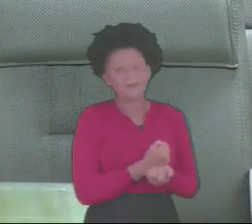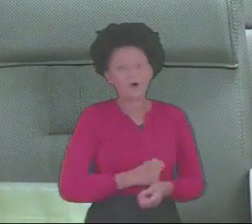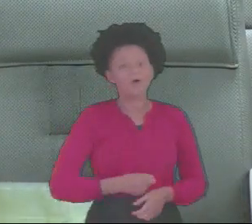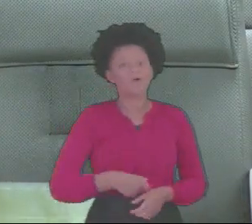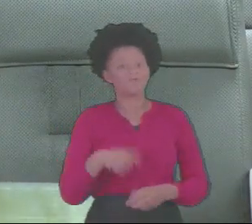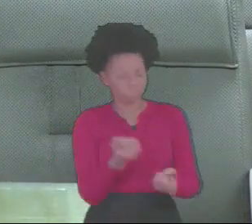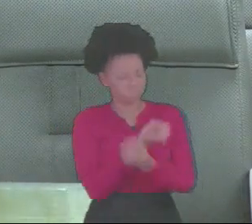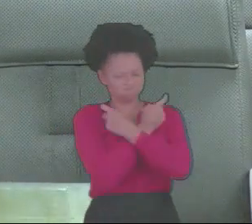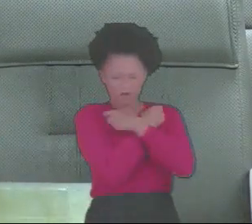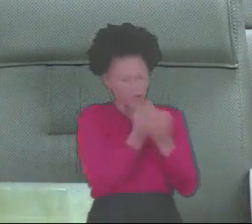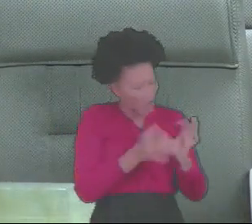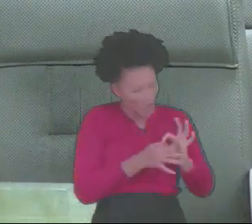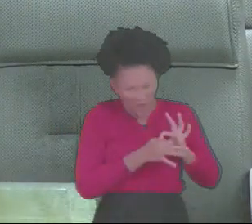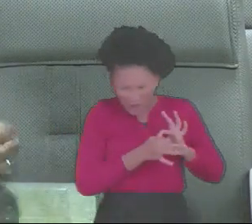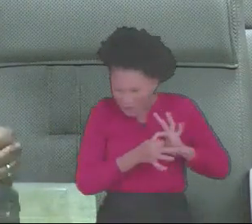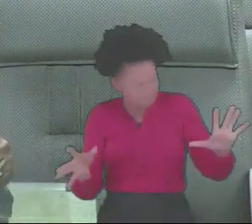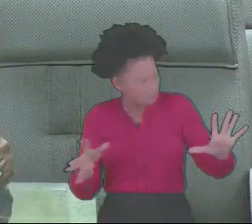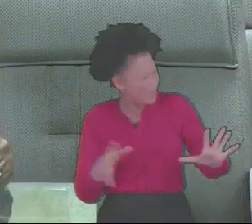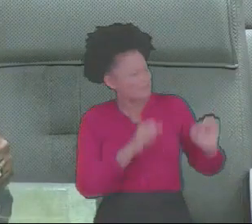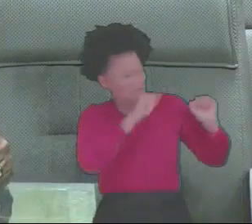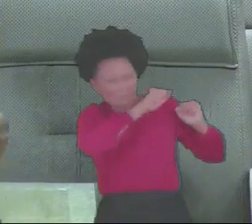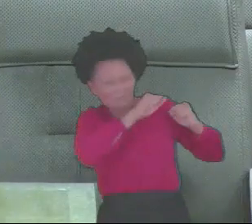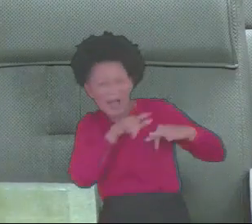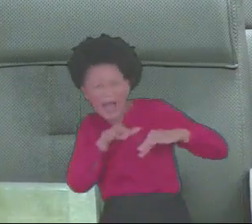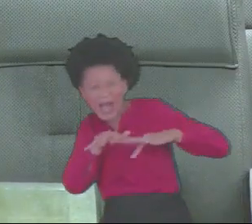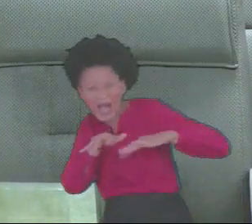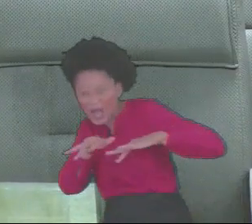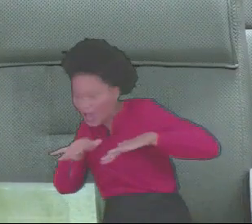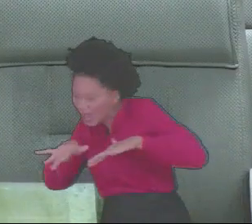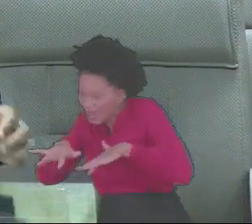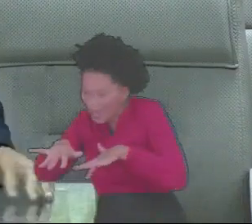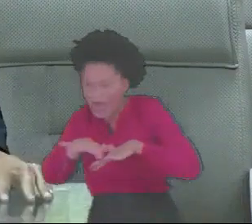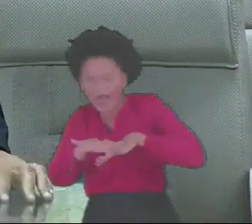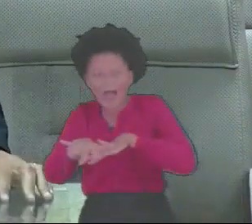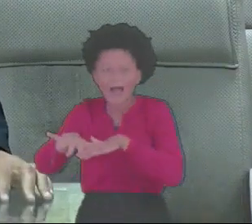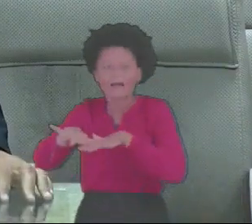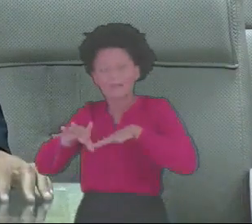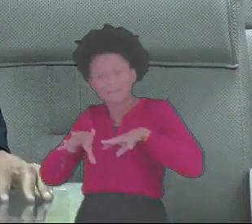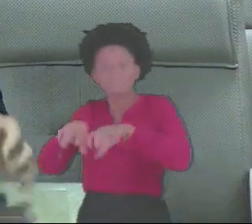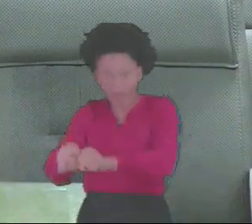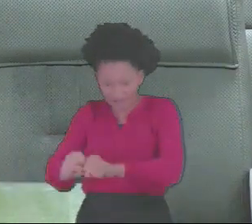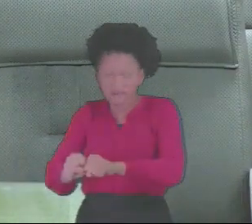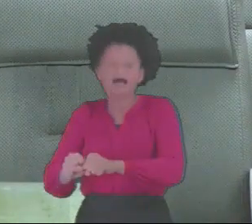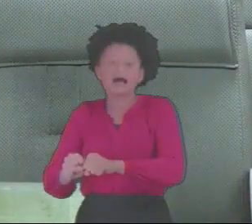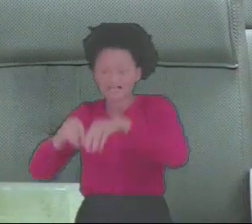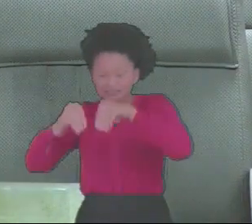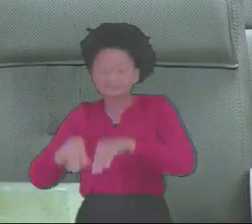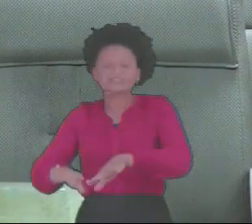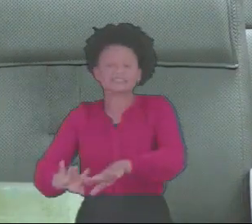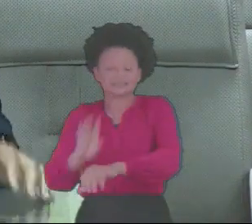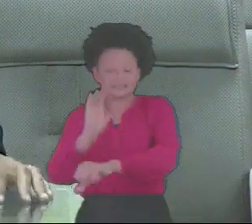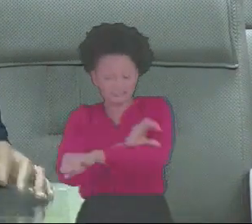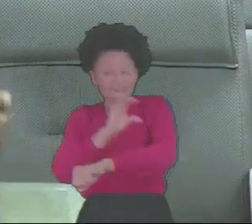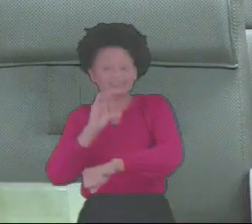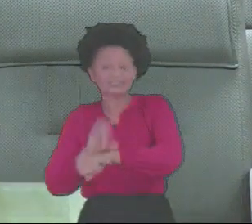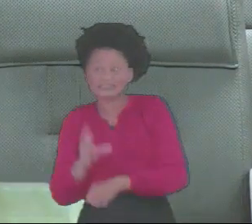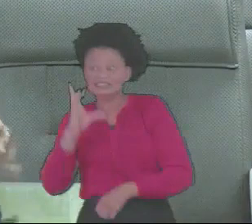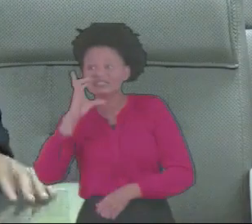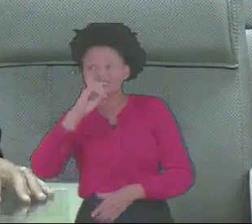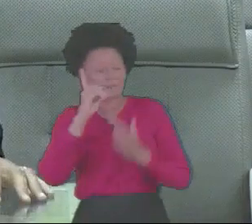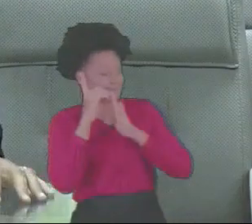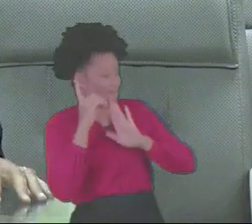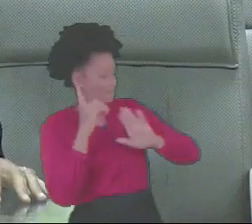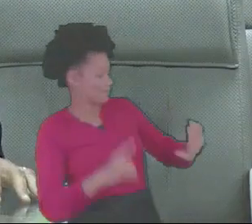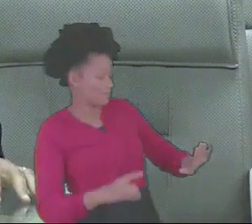retirada em direção à Terra Prometida a terra de Canaã Prometida a Abraão a